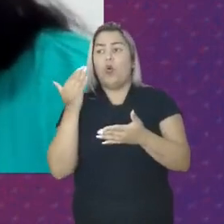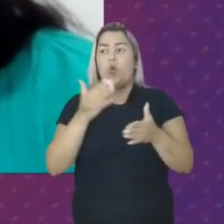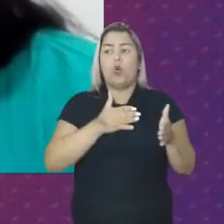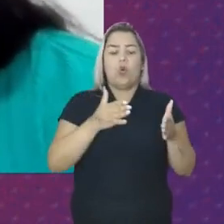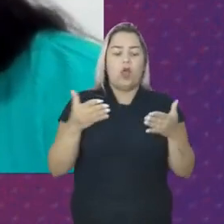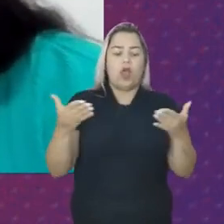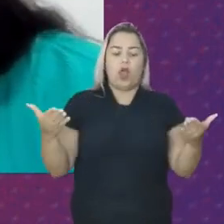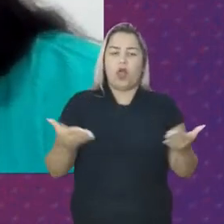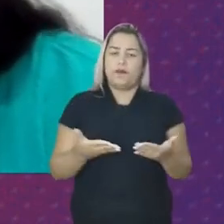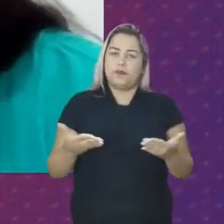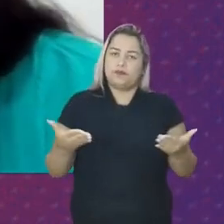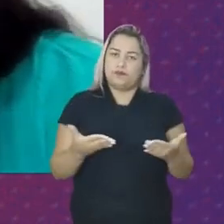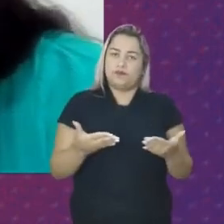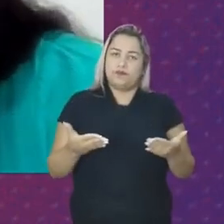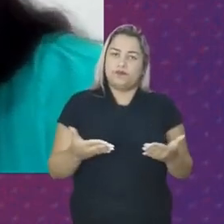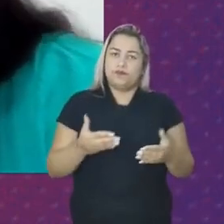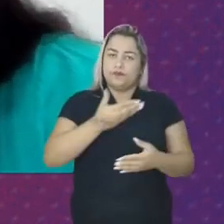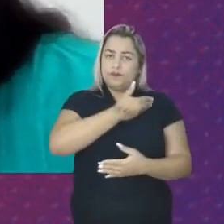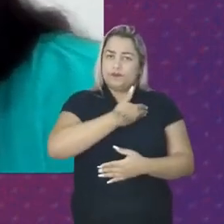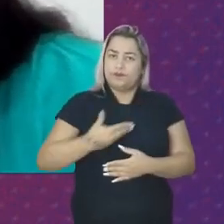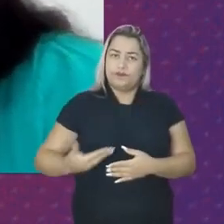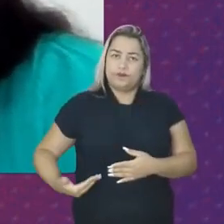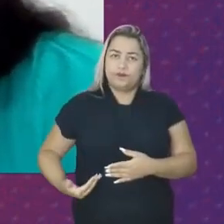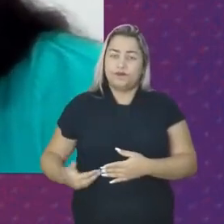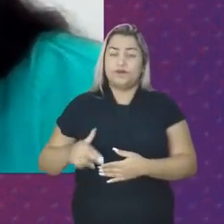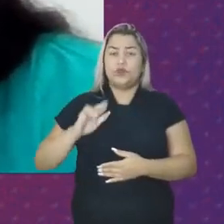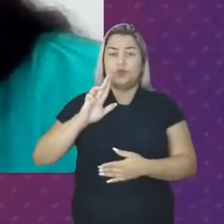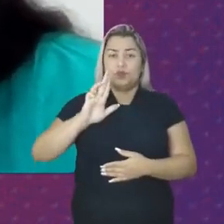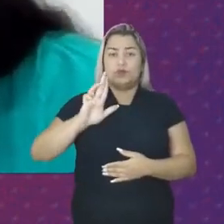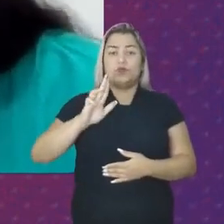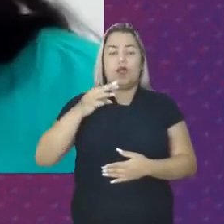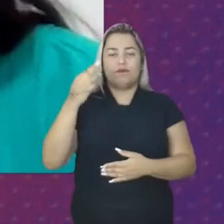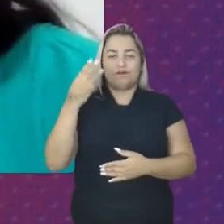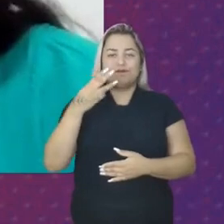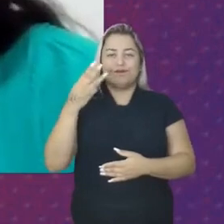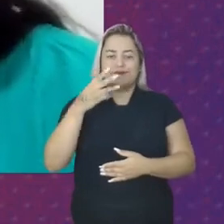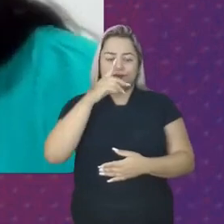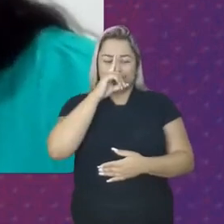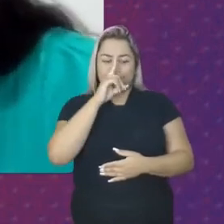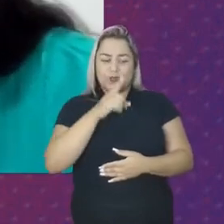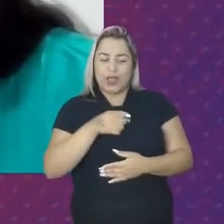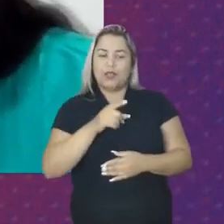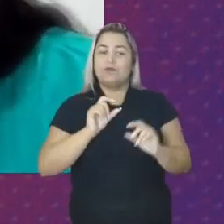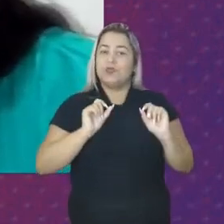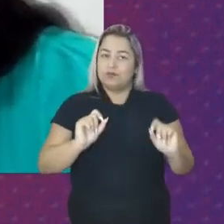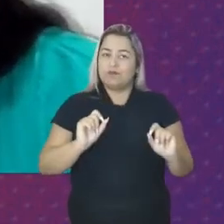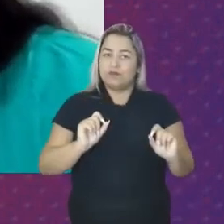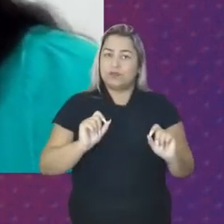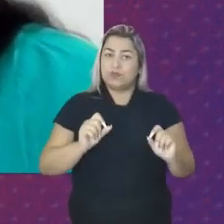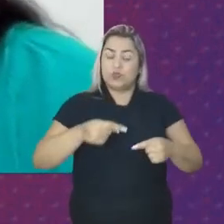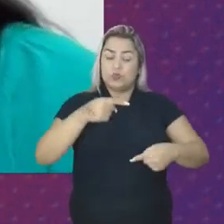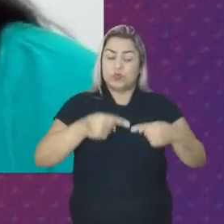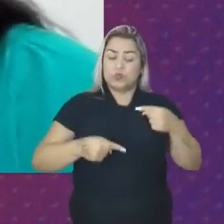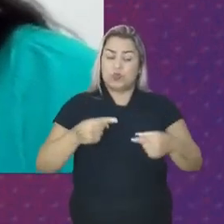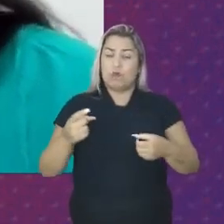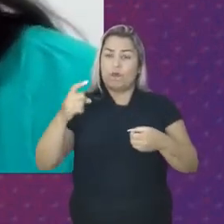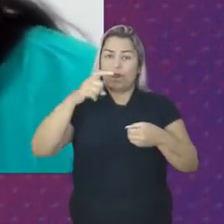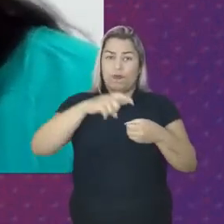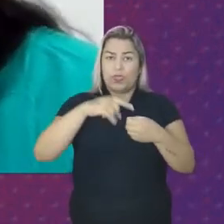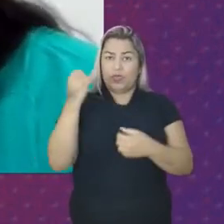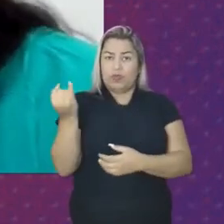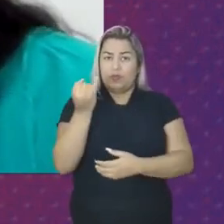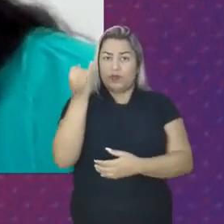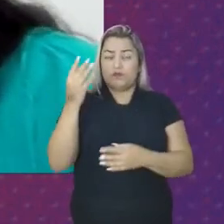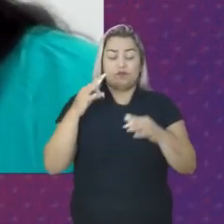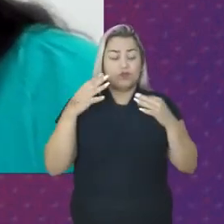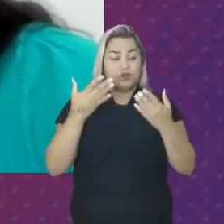atual do governo Lula, Lula reeleito pela terceira vez, e o retorno dessa política tão importante para todas